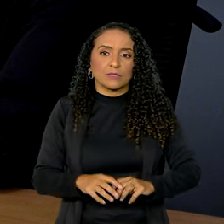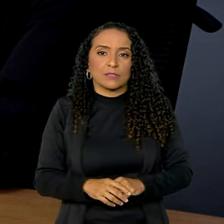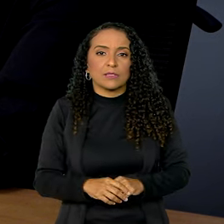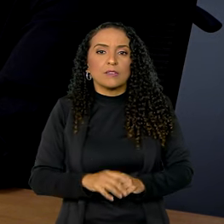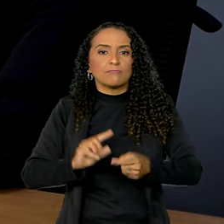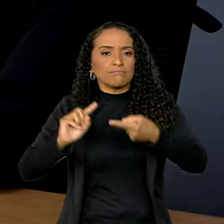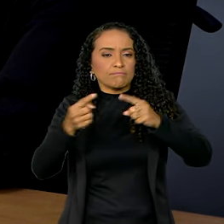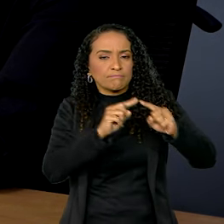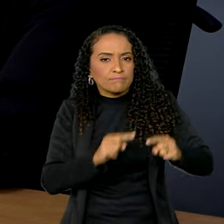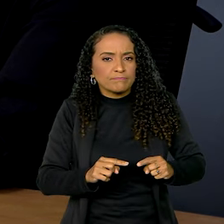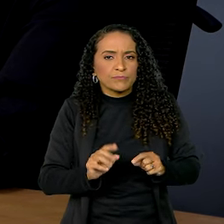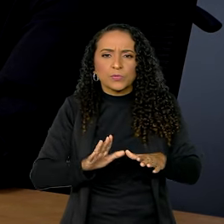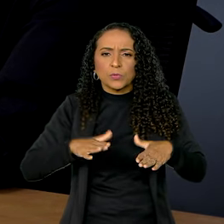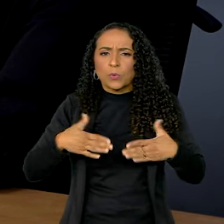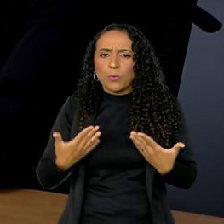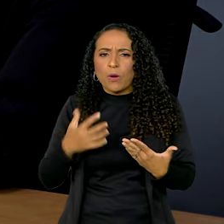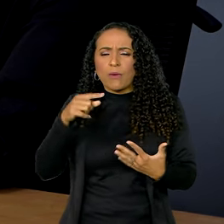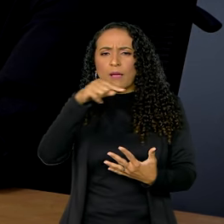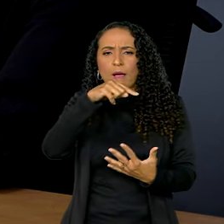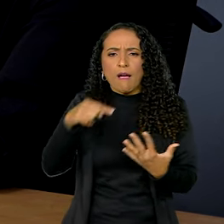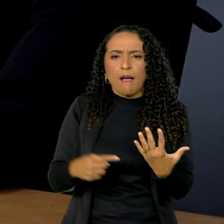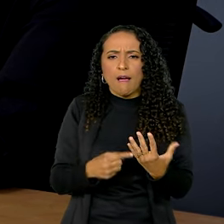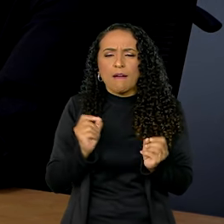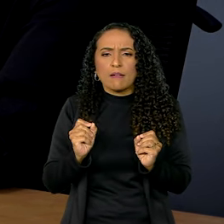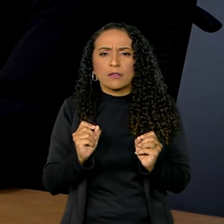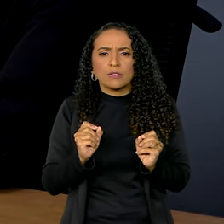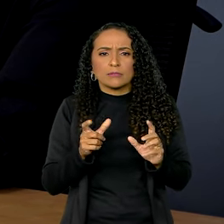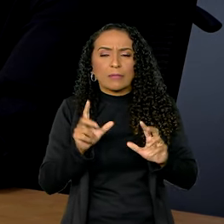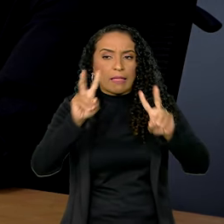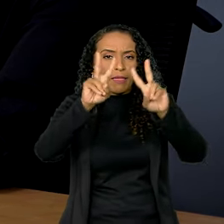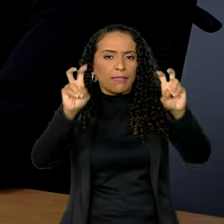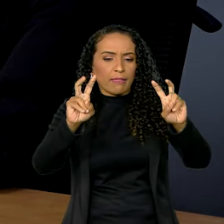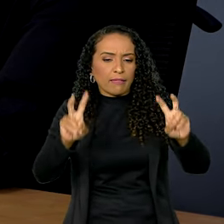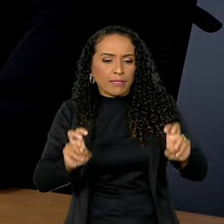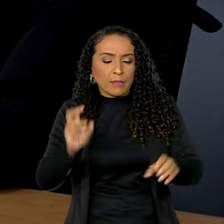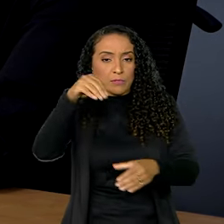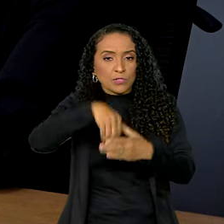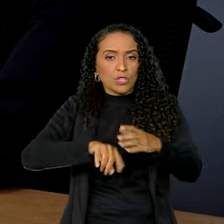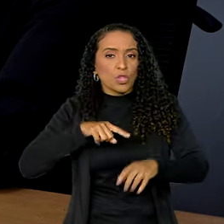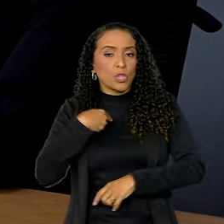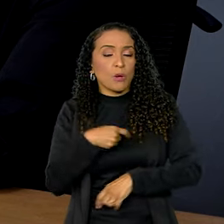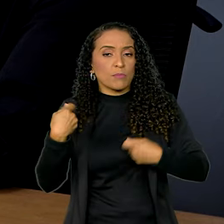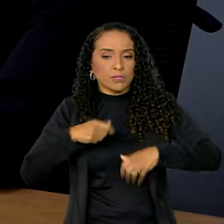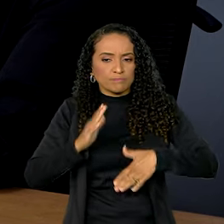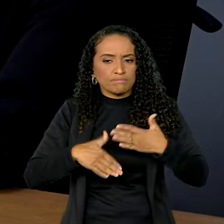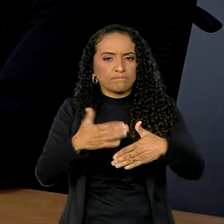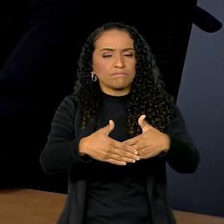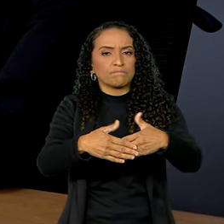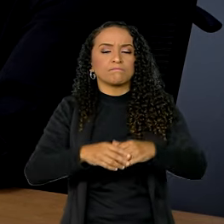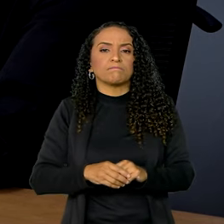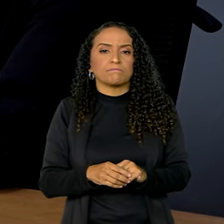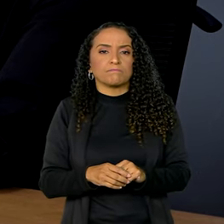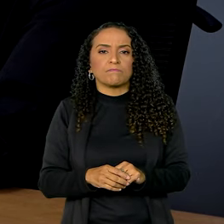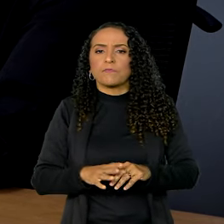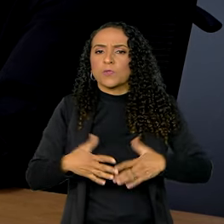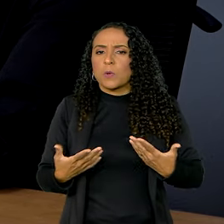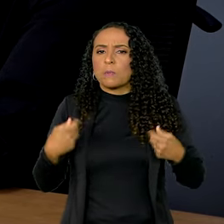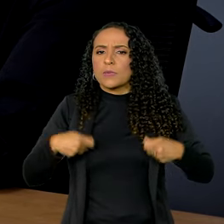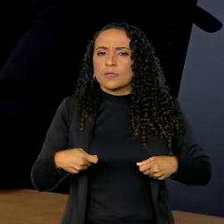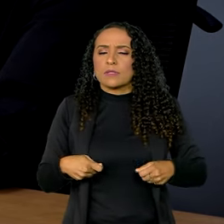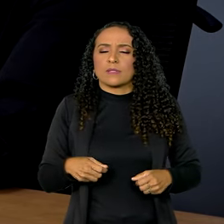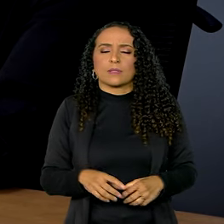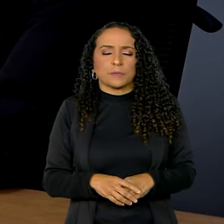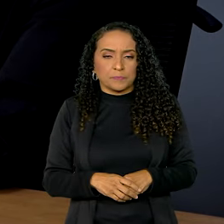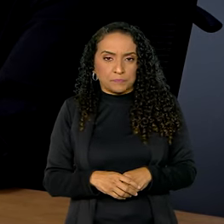discutir né quais seriam essas grandes esses grandes temas dentro dos quais a gente precisaria de avanços né ou nos quais a gente